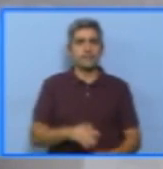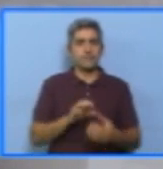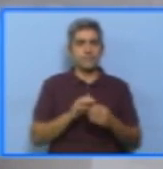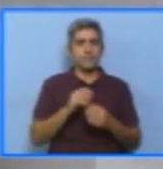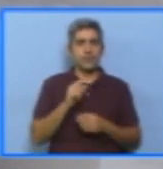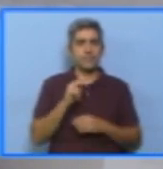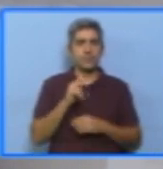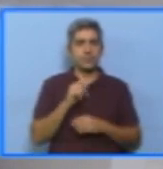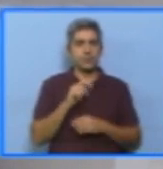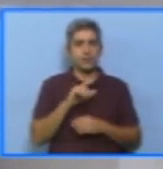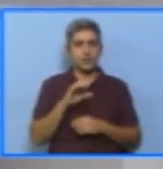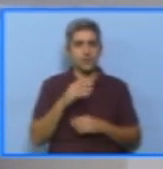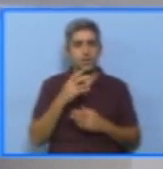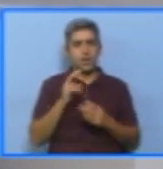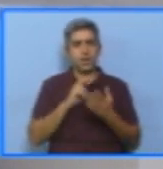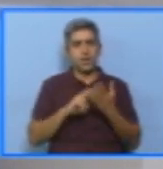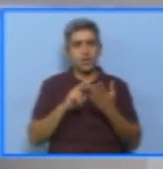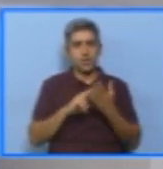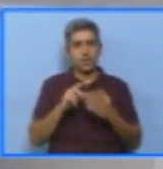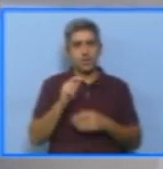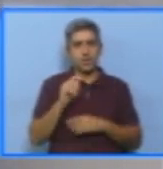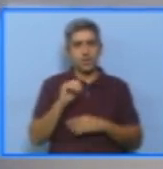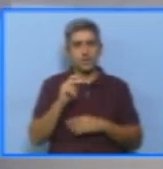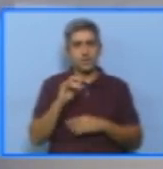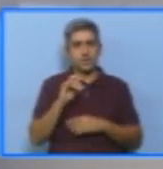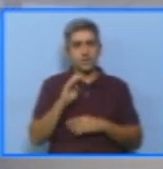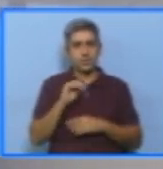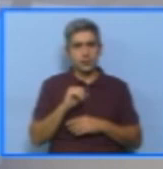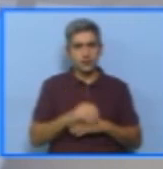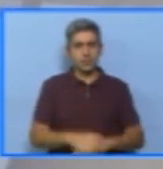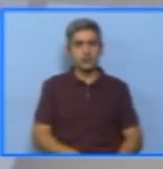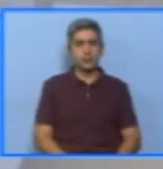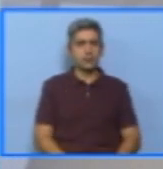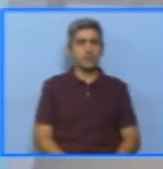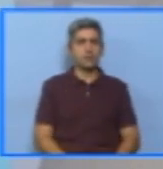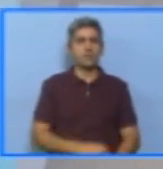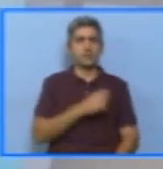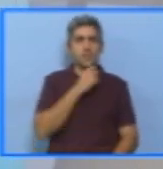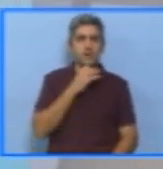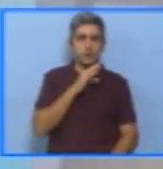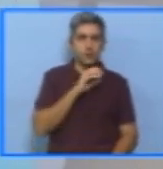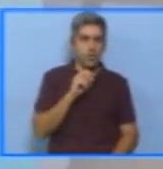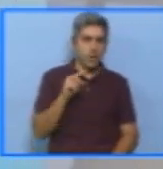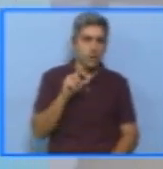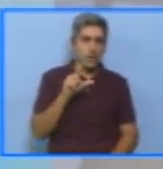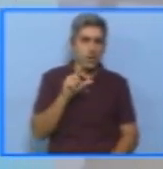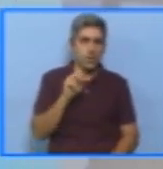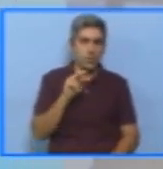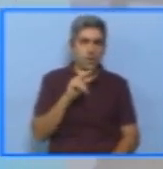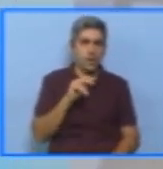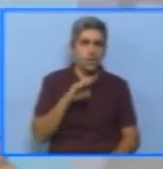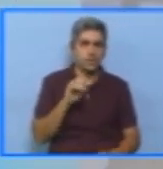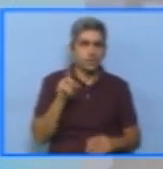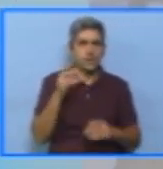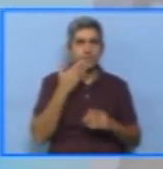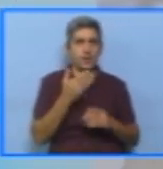Vamos avançar então para a leitura de Isaías. E aí, Padre João Lourenço, ele